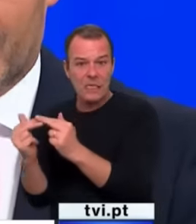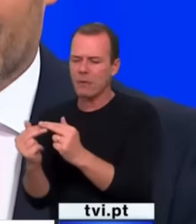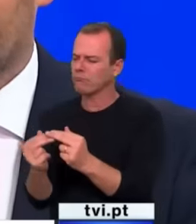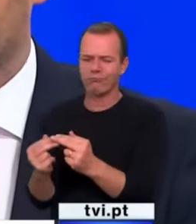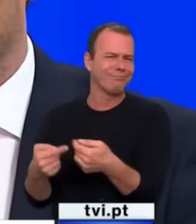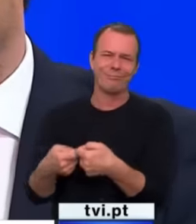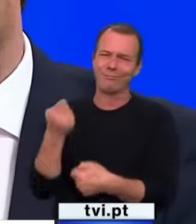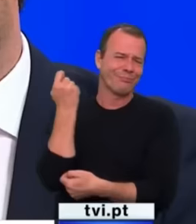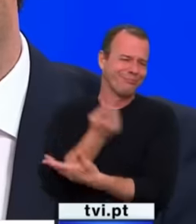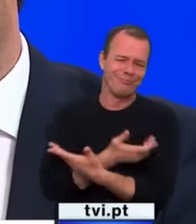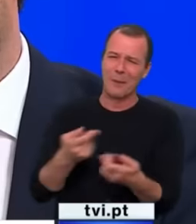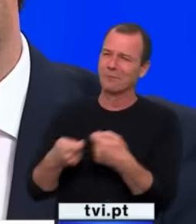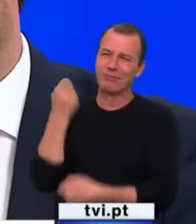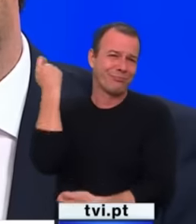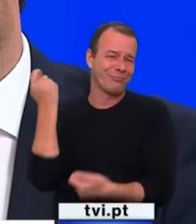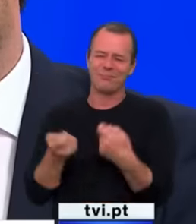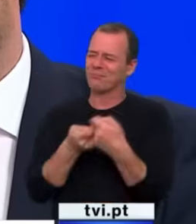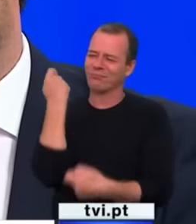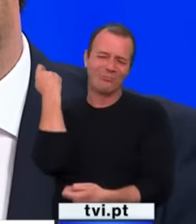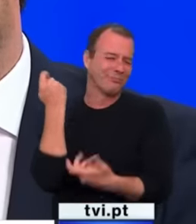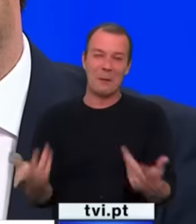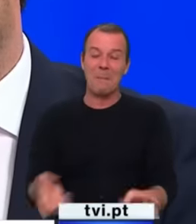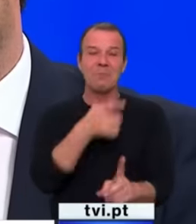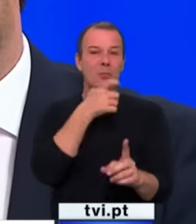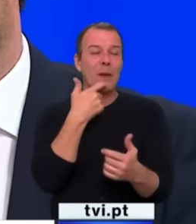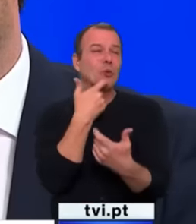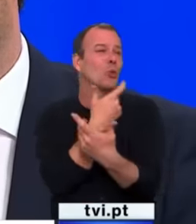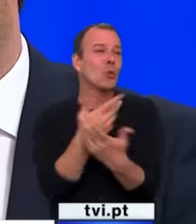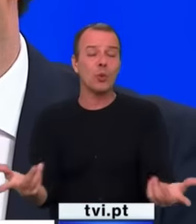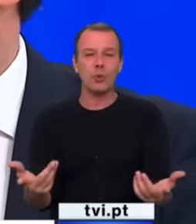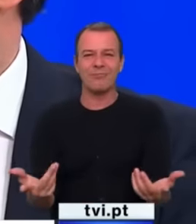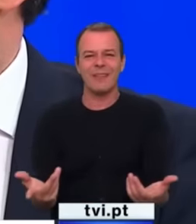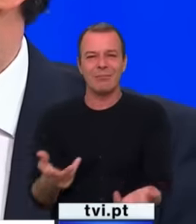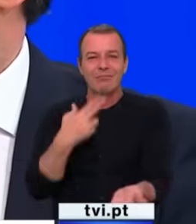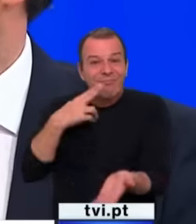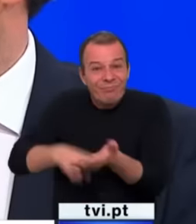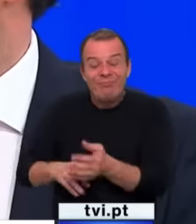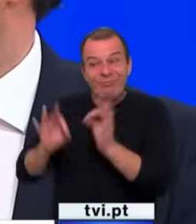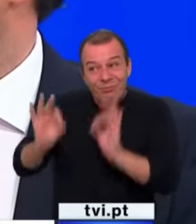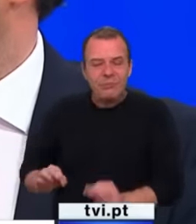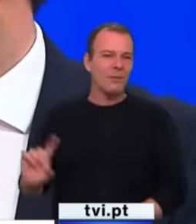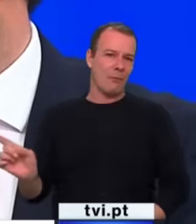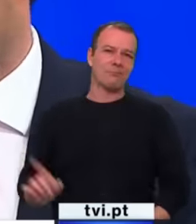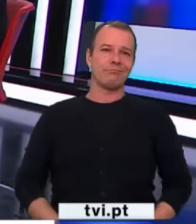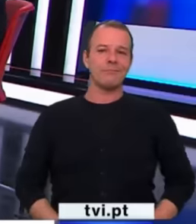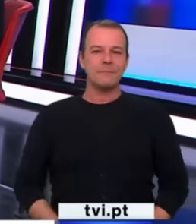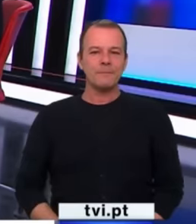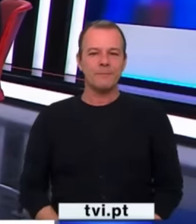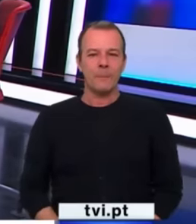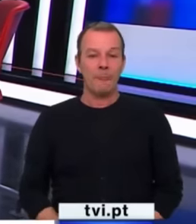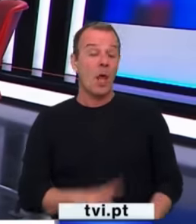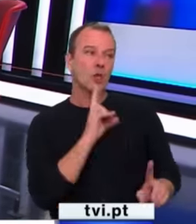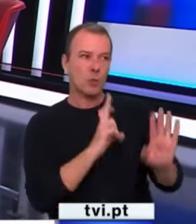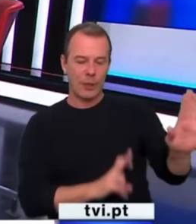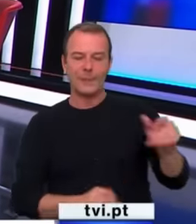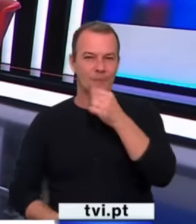ponto de vista financeiro, é irrealizável, promete tudo a todos e, portanto, não é para levar a sério. E já lá vamos aí a outras promessas, para concluirmos esta questão da saúde.